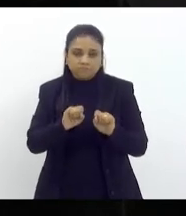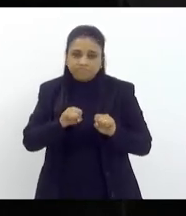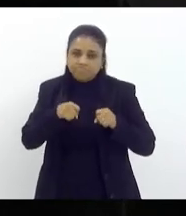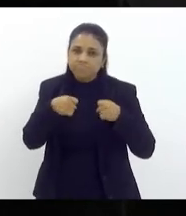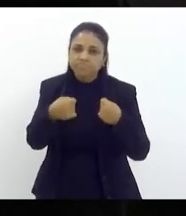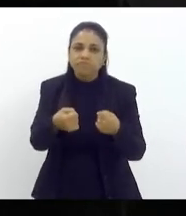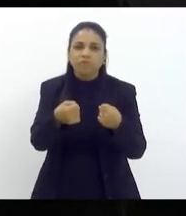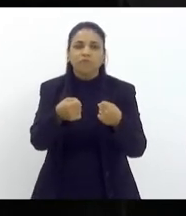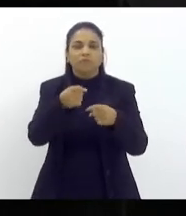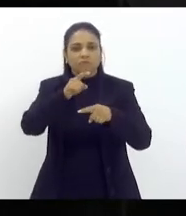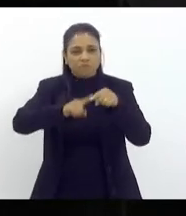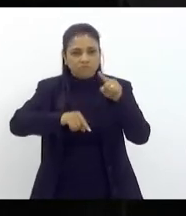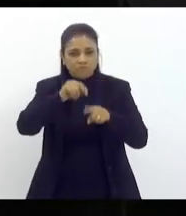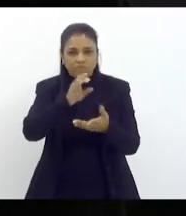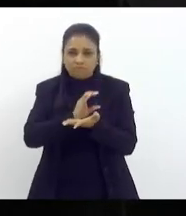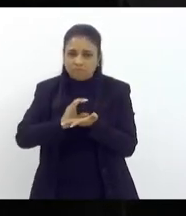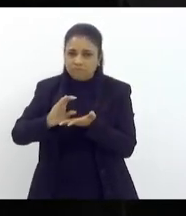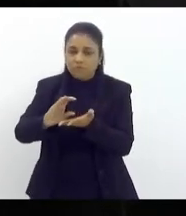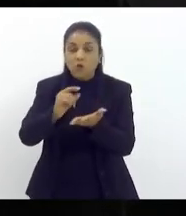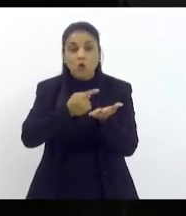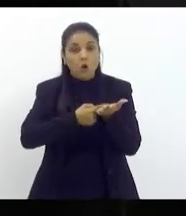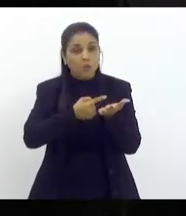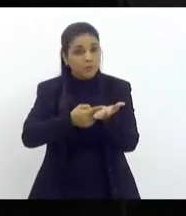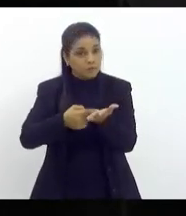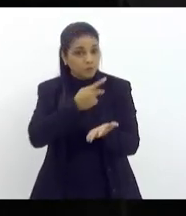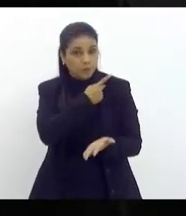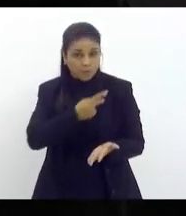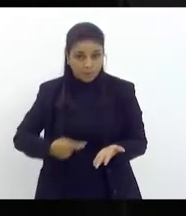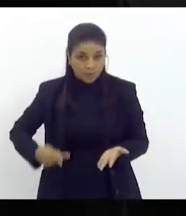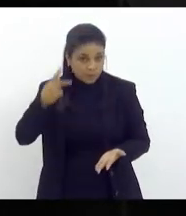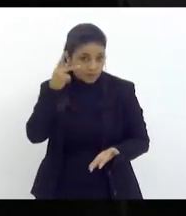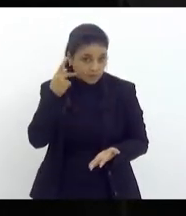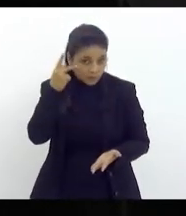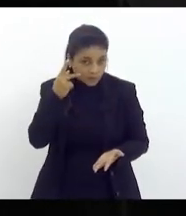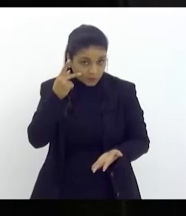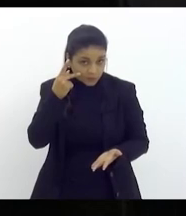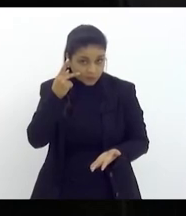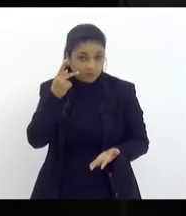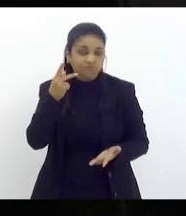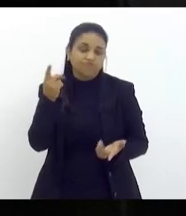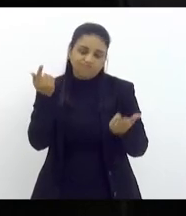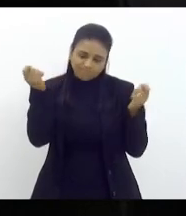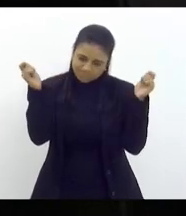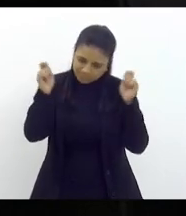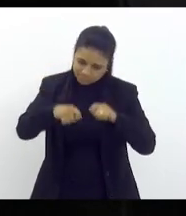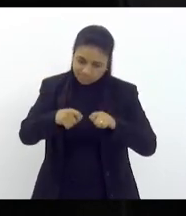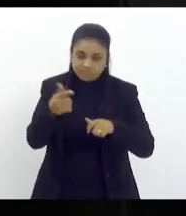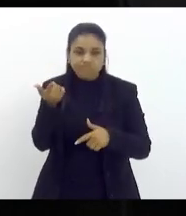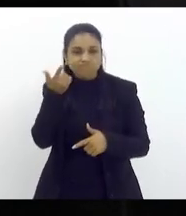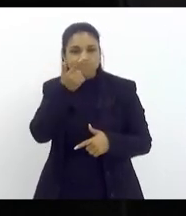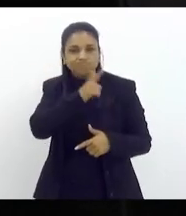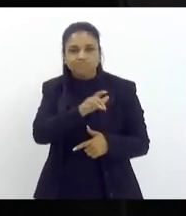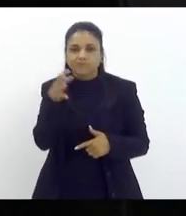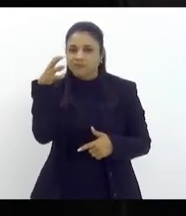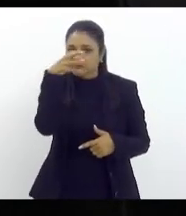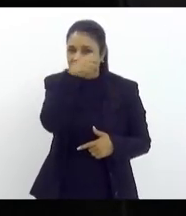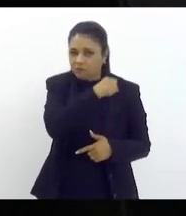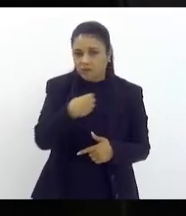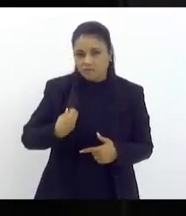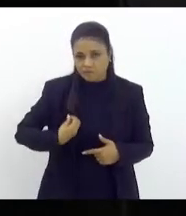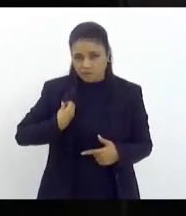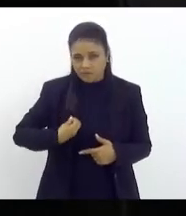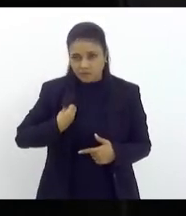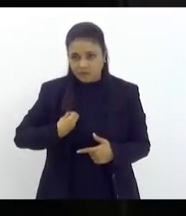adequados e compromisso político tenho plena confiança de que a gente pode salvar vidas e garantir